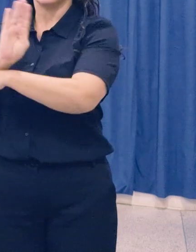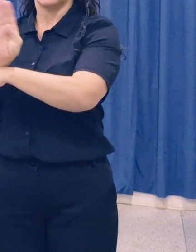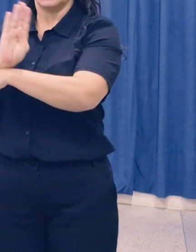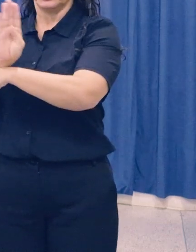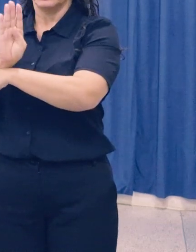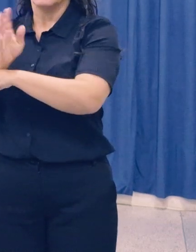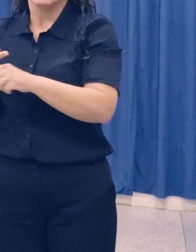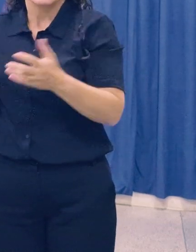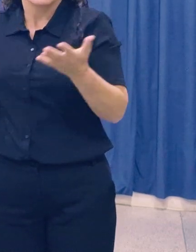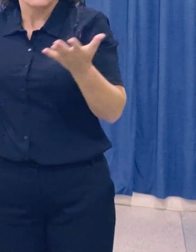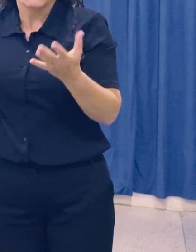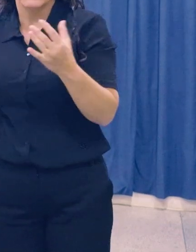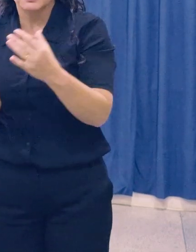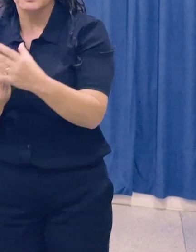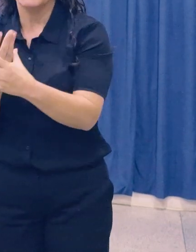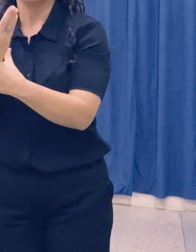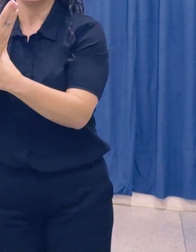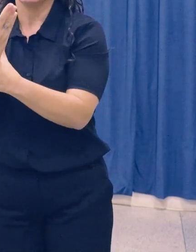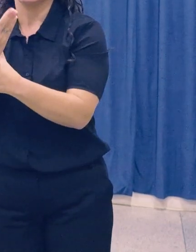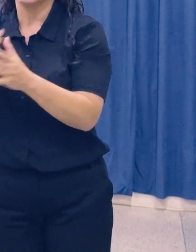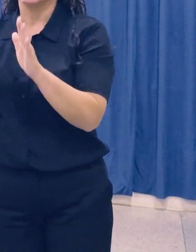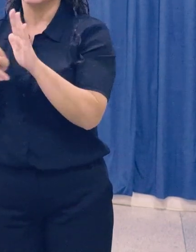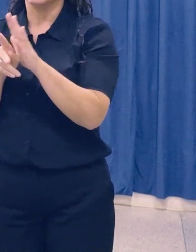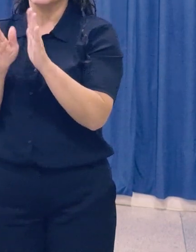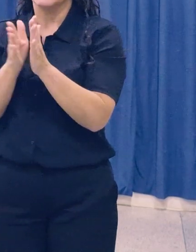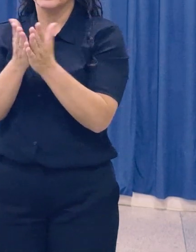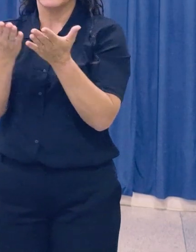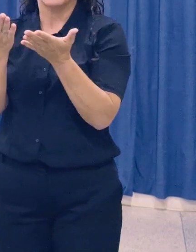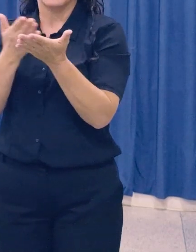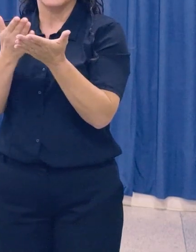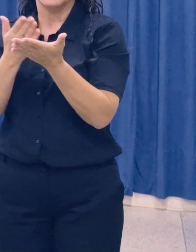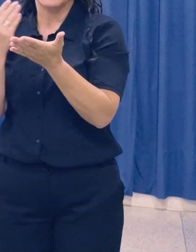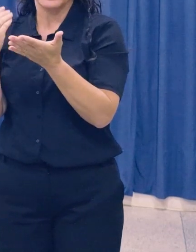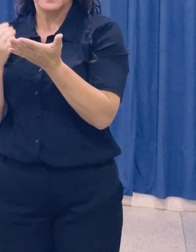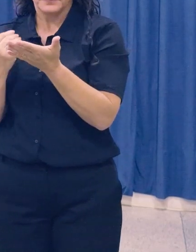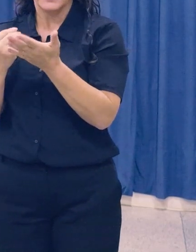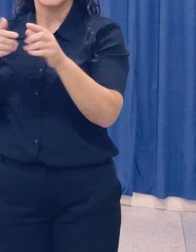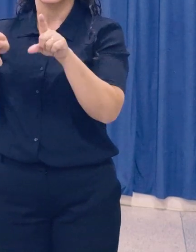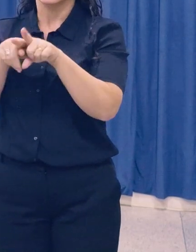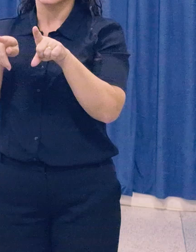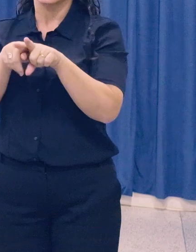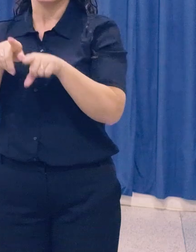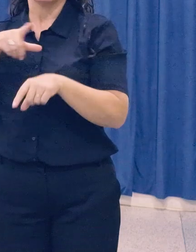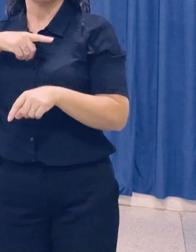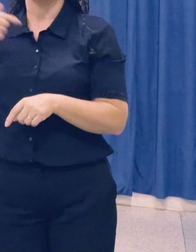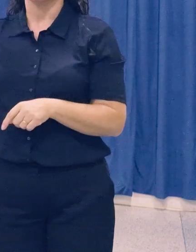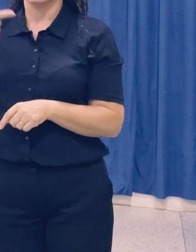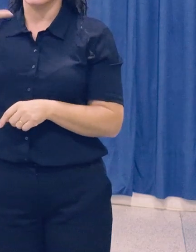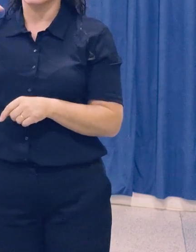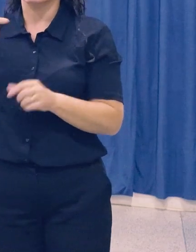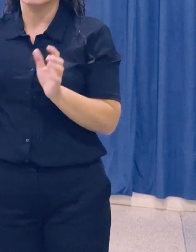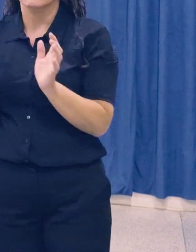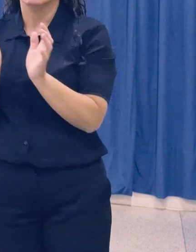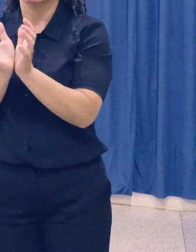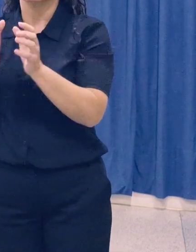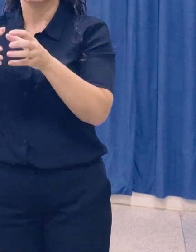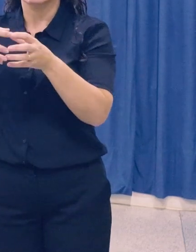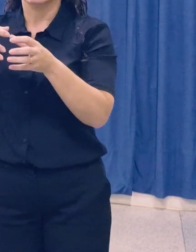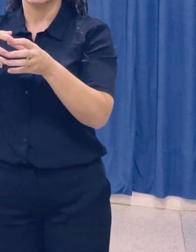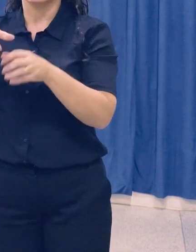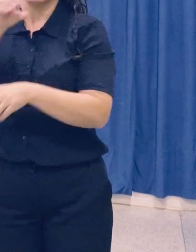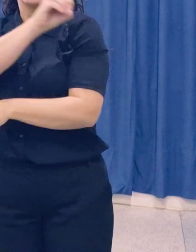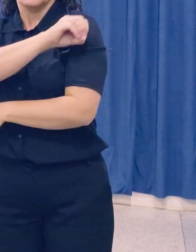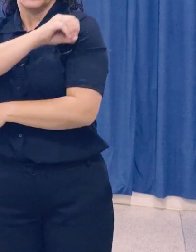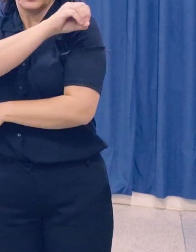Hoje então é o lançamento desse e-book, e também a gente vai ter a segunda parte, que é a oficina de capacitação para utilizar